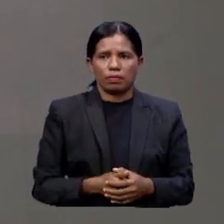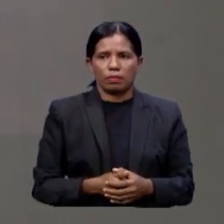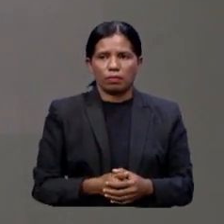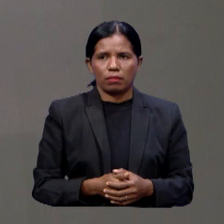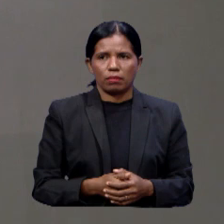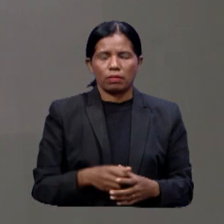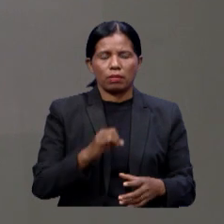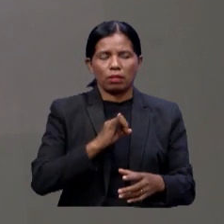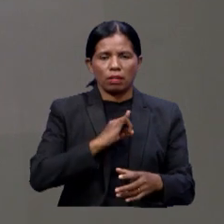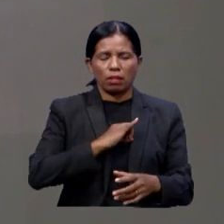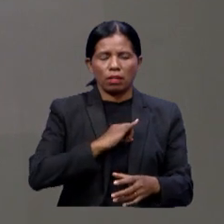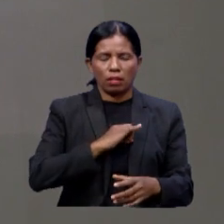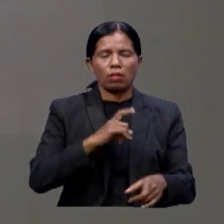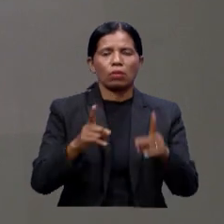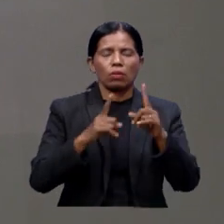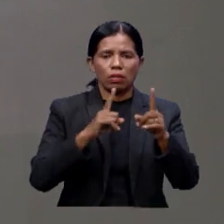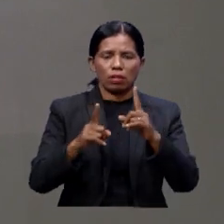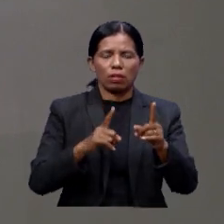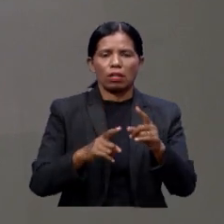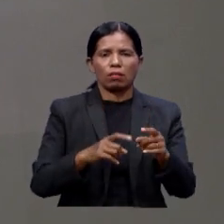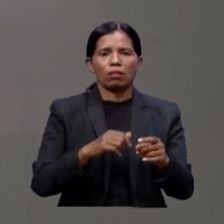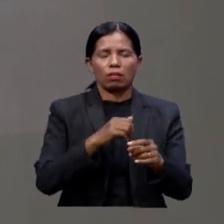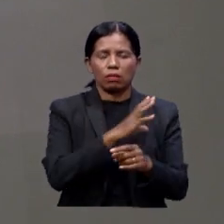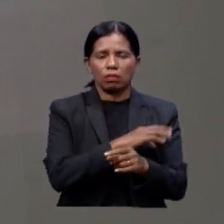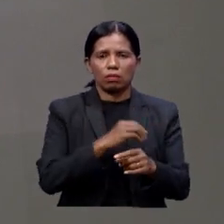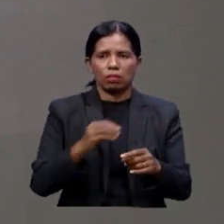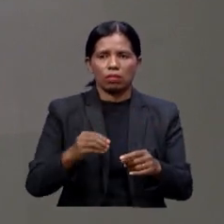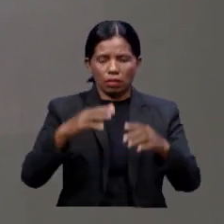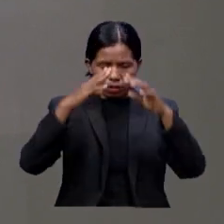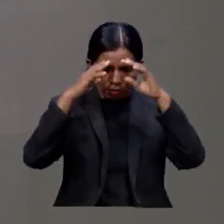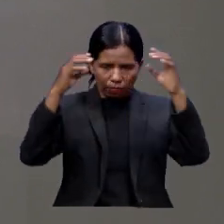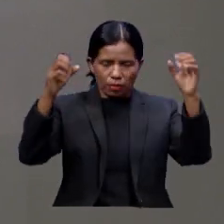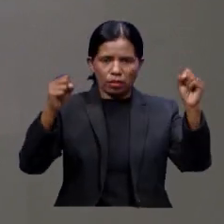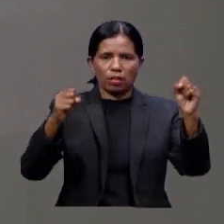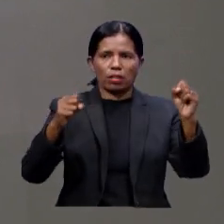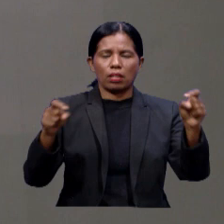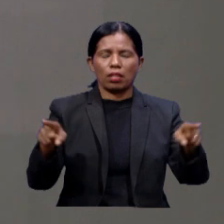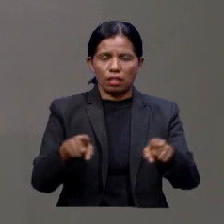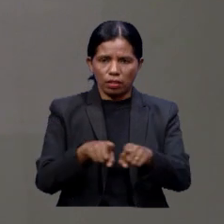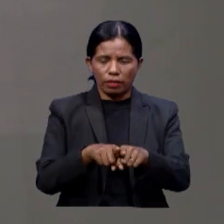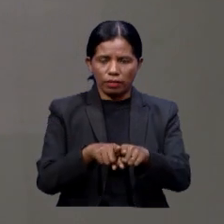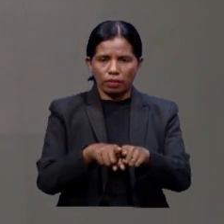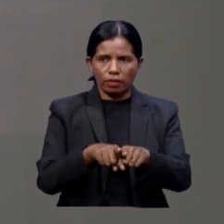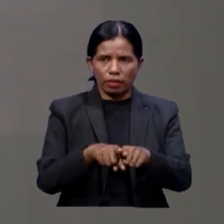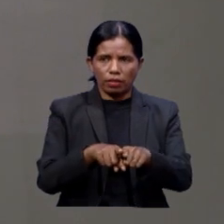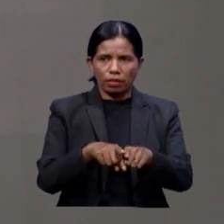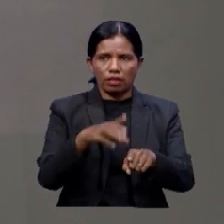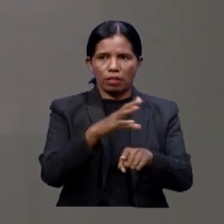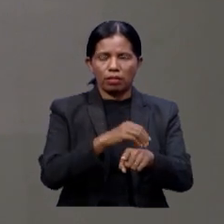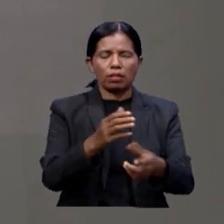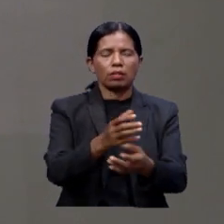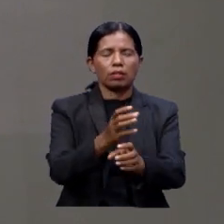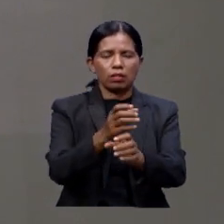Hau kesta hau kestiona tamba presidente da república neme hane somos premier do Nobel da